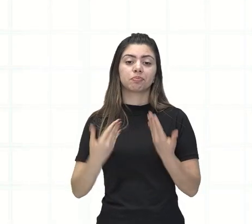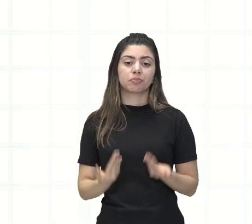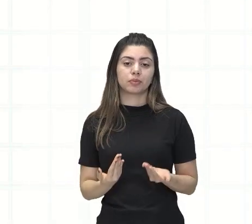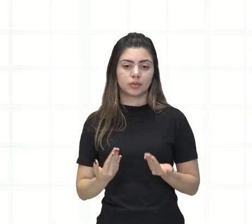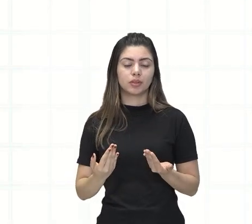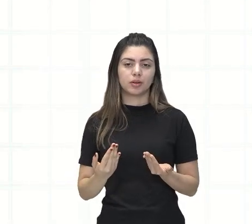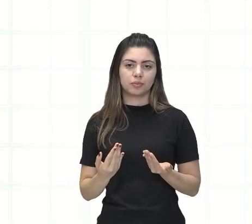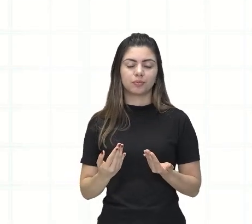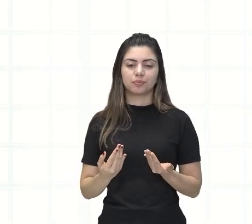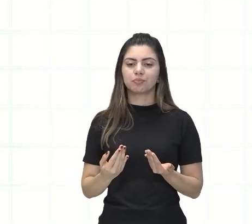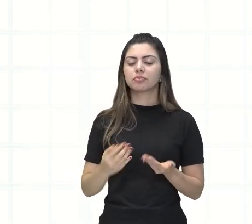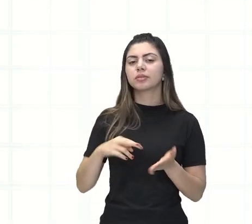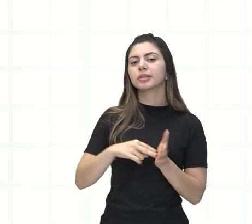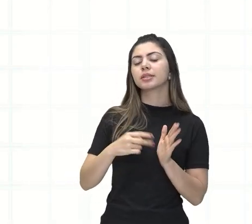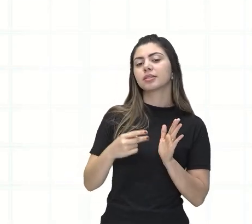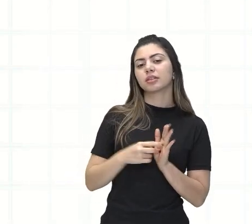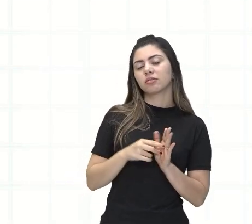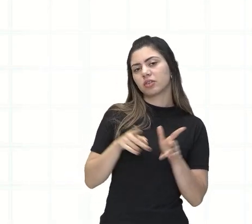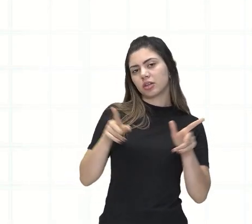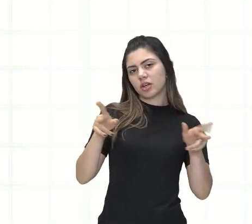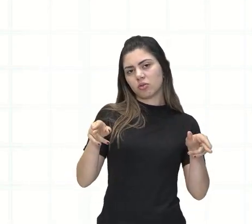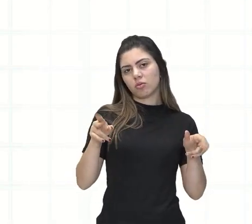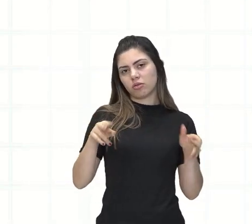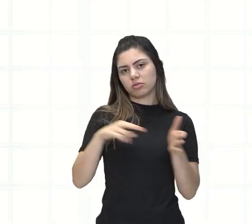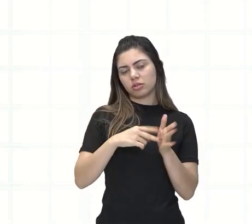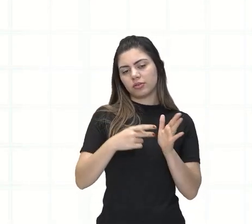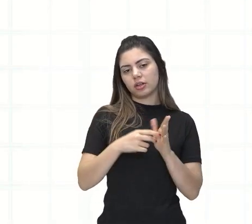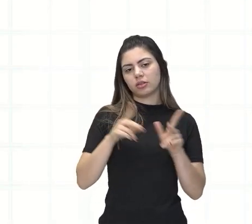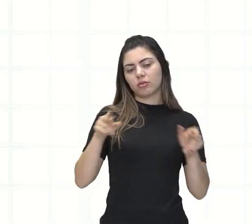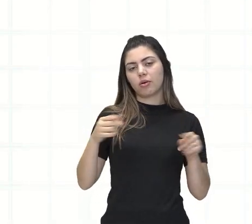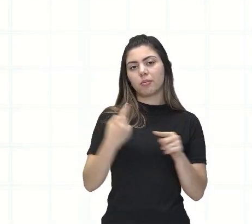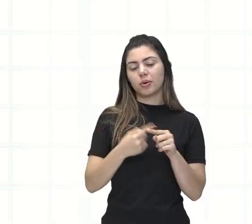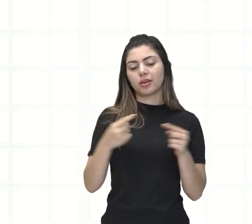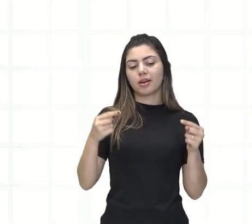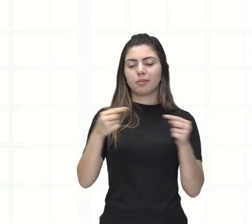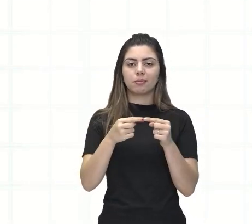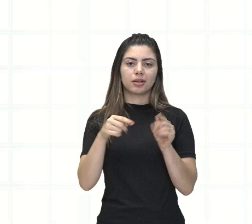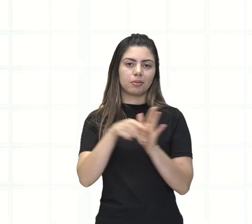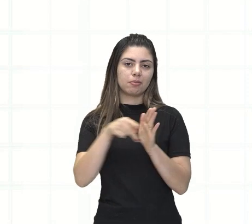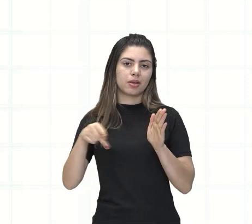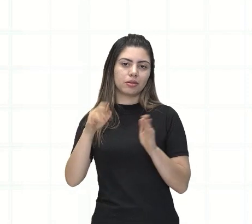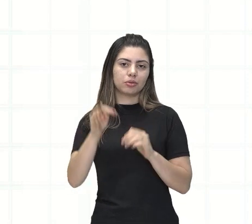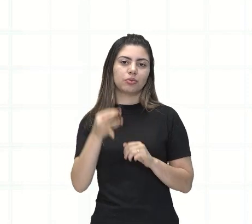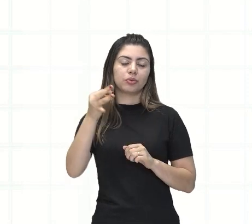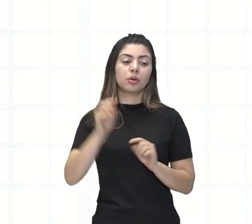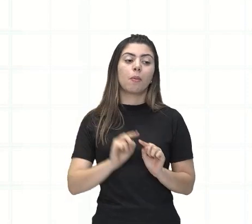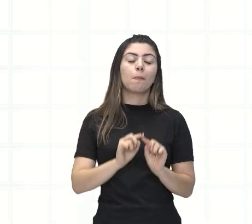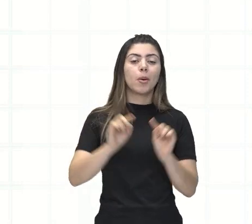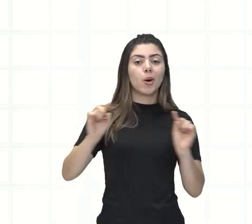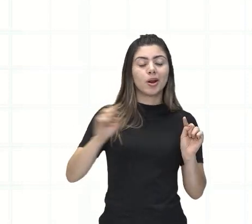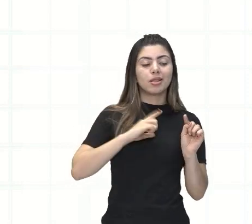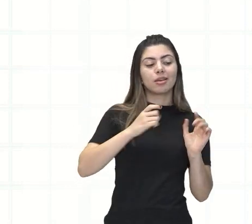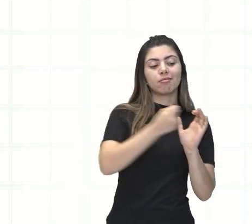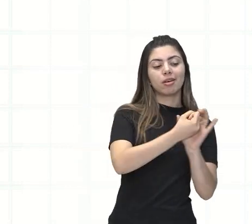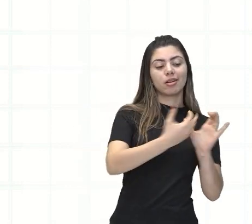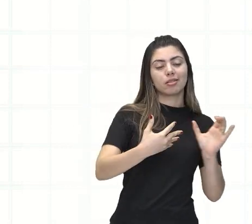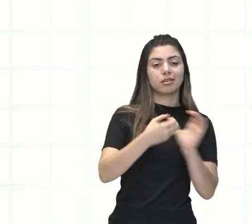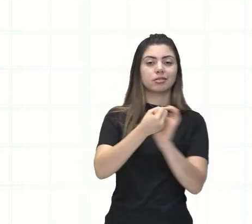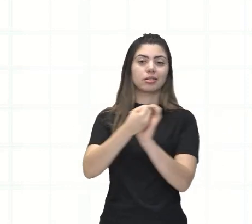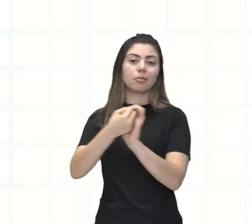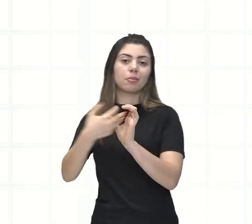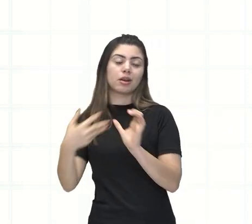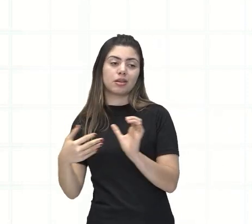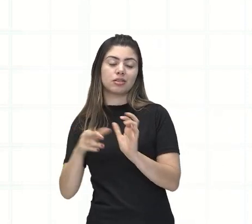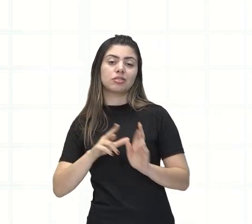prática querem dizer a mesma coisa porque eu estou falando do futuro, mas são usados em situações diferentes. Então,